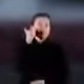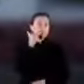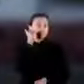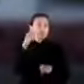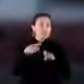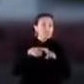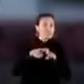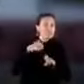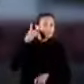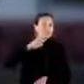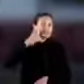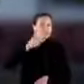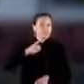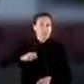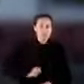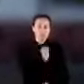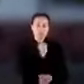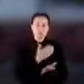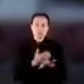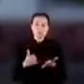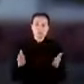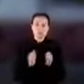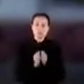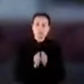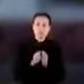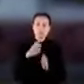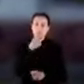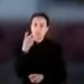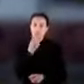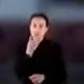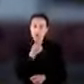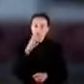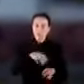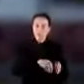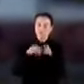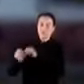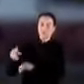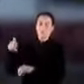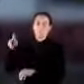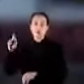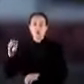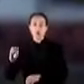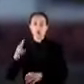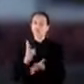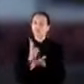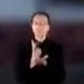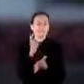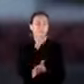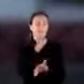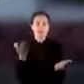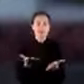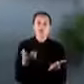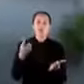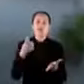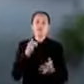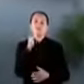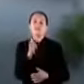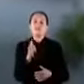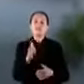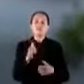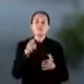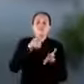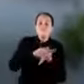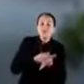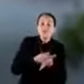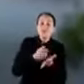Eu sou Iglesias Moisés, médico e deputado. O Duarte que começou comigo no socorrão e depois foi para o PROCON, não para de mentir. Agora ele